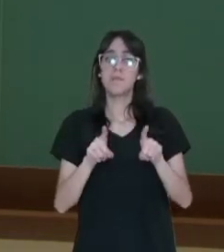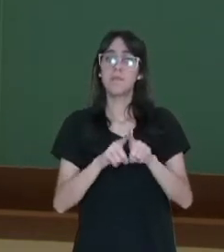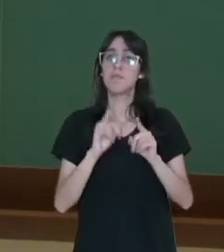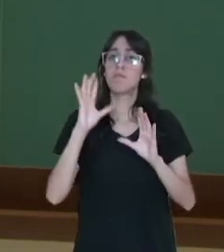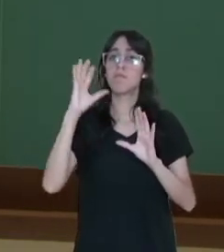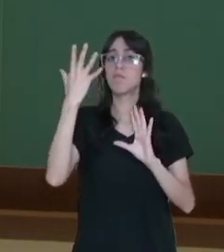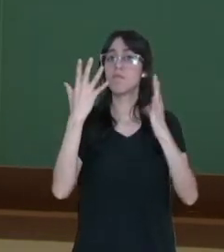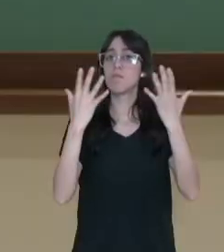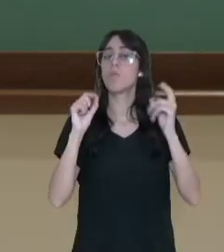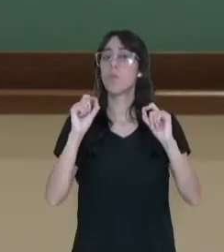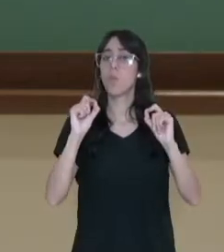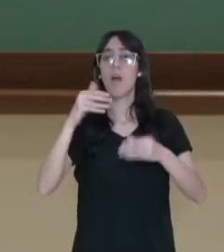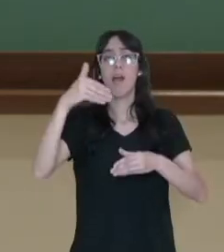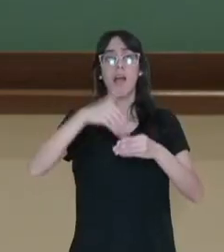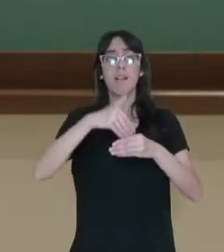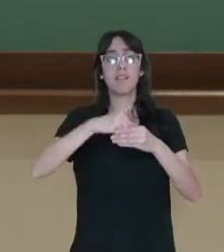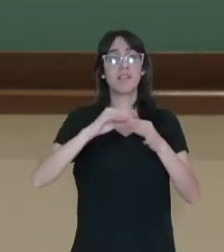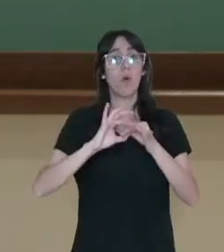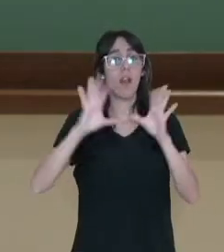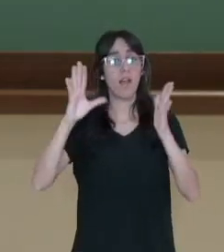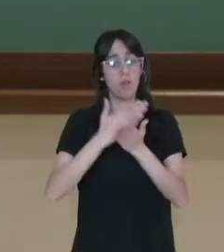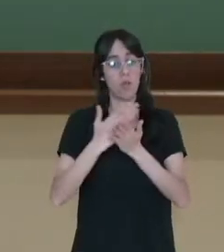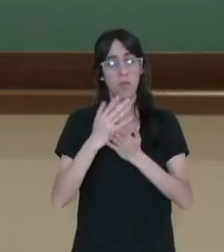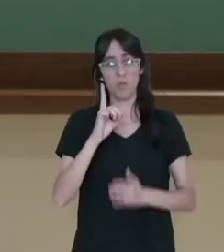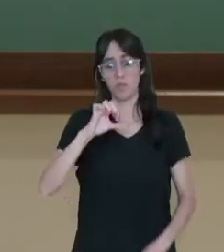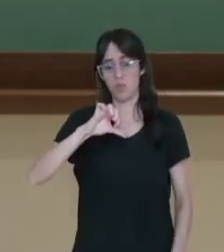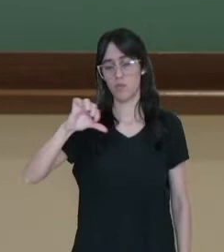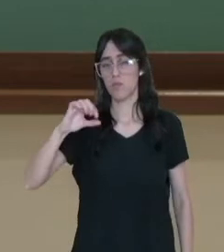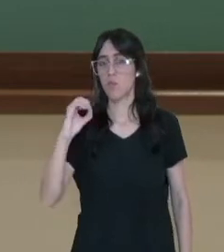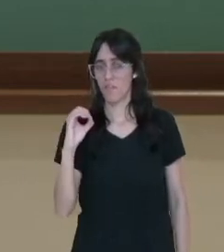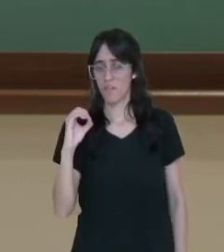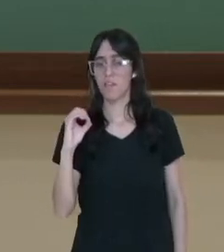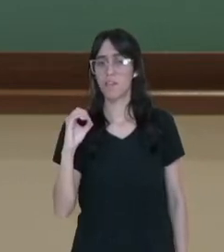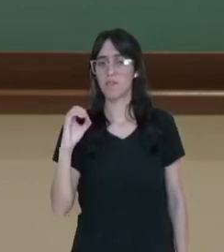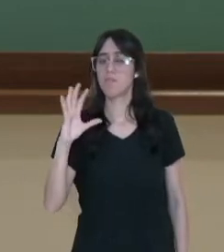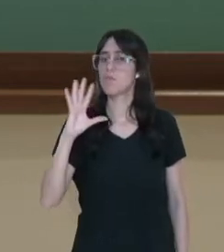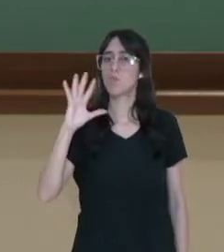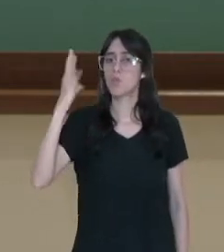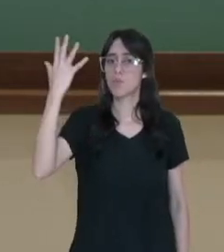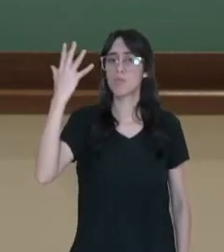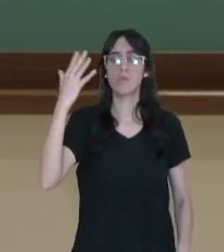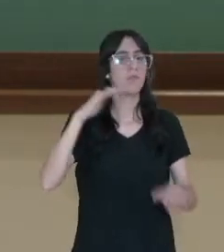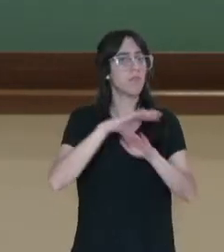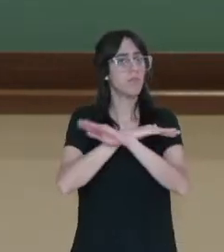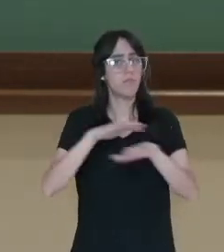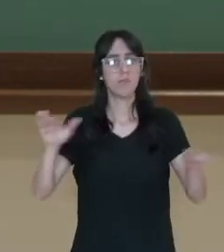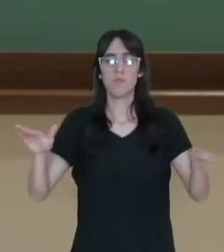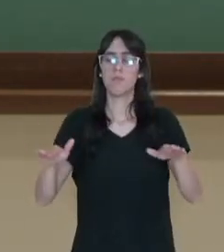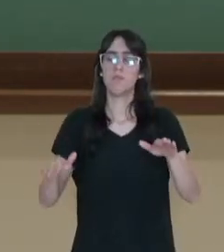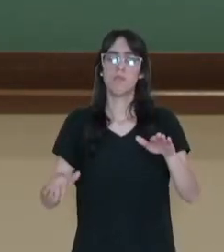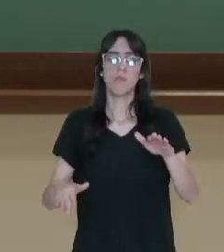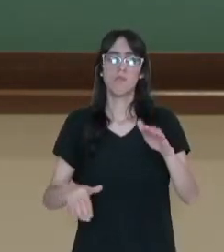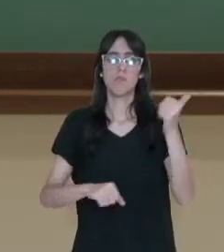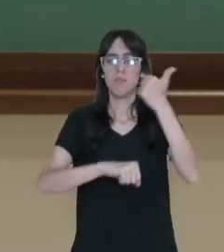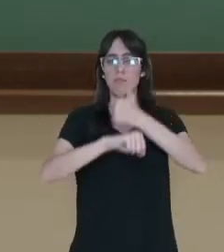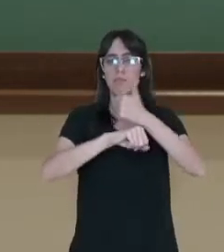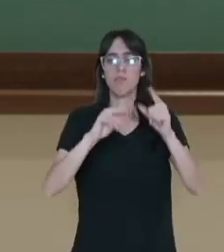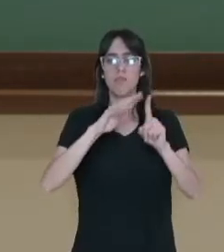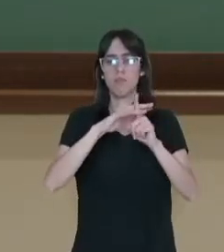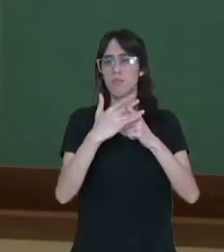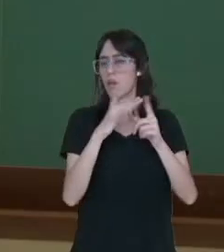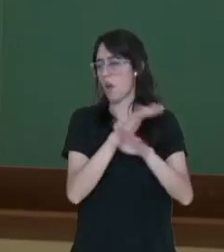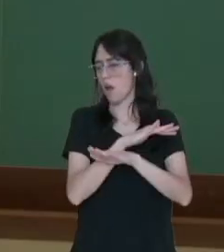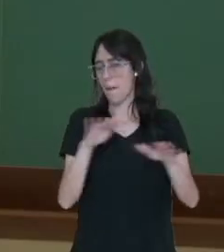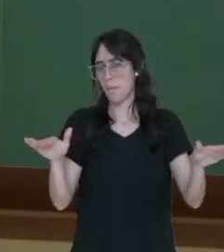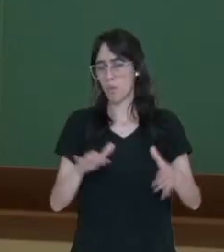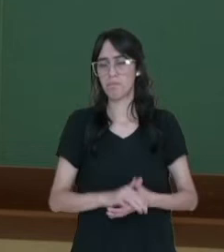realizadas eleições livres a partir de 1990, o que acabou com os governos ligados ao socialismo.